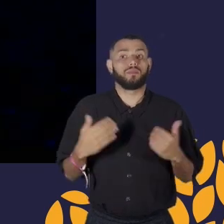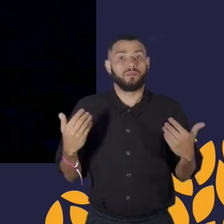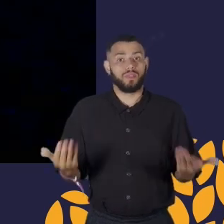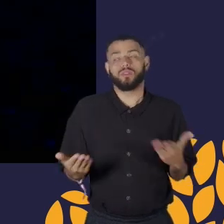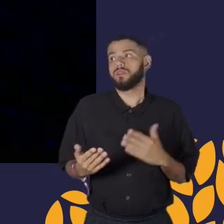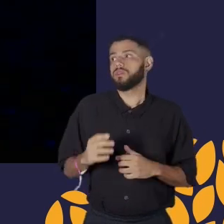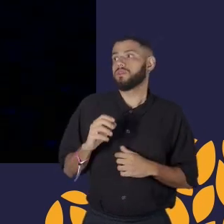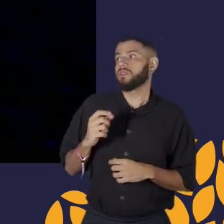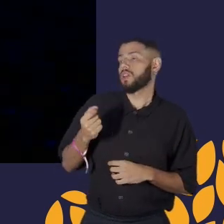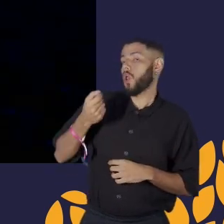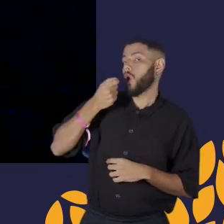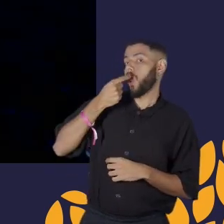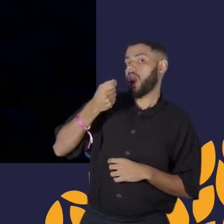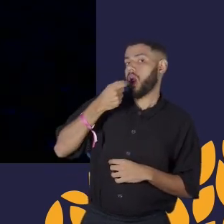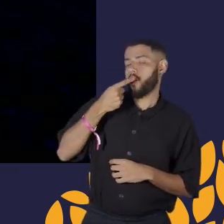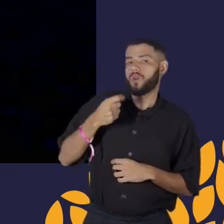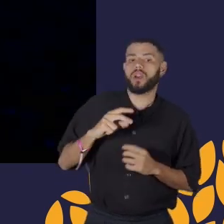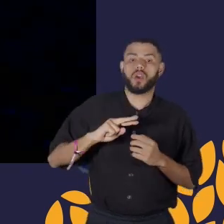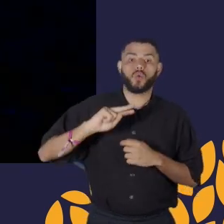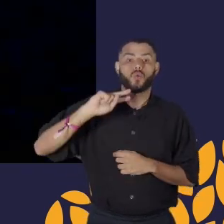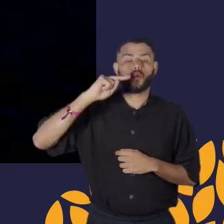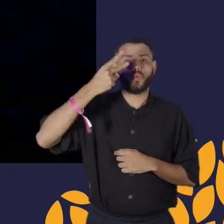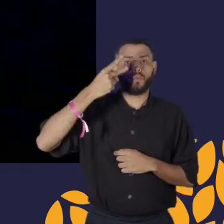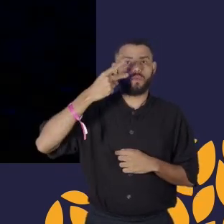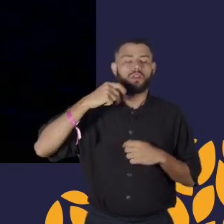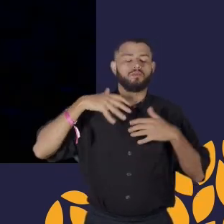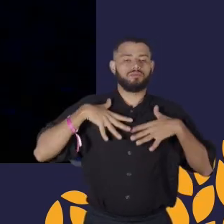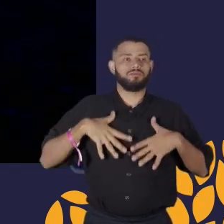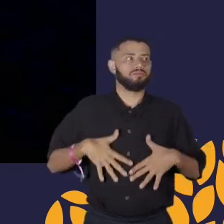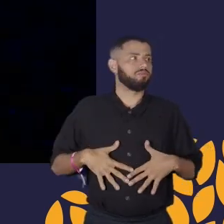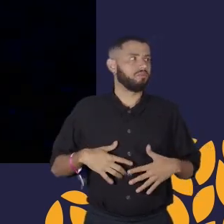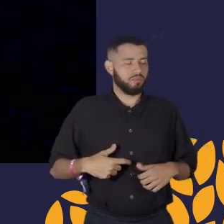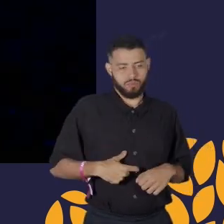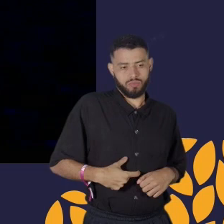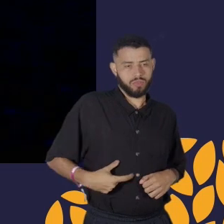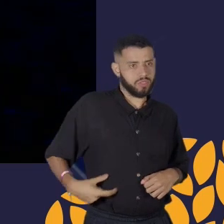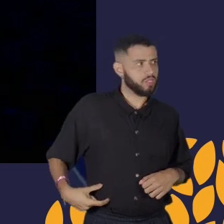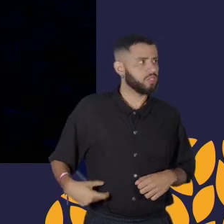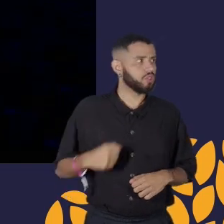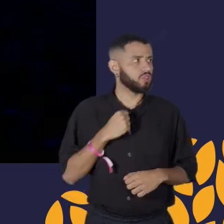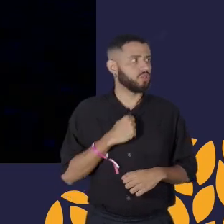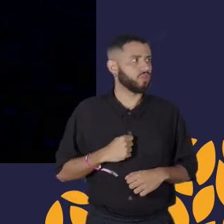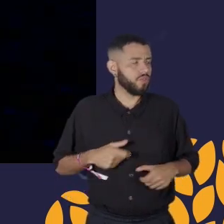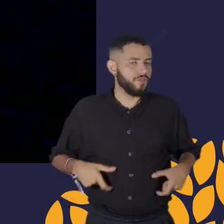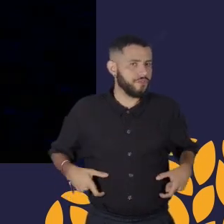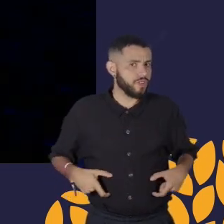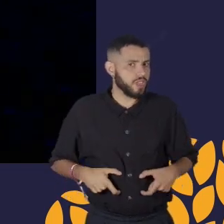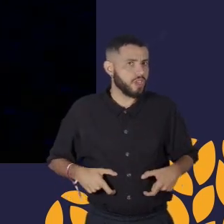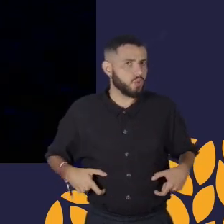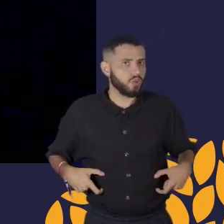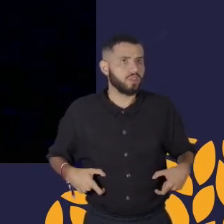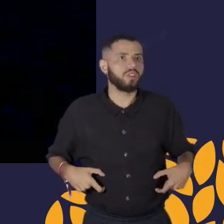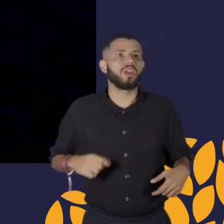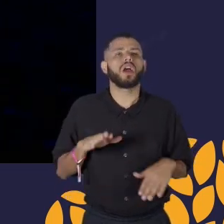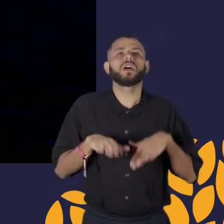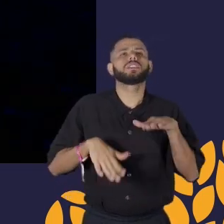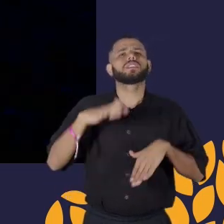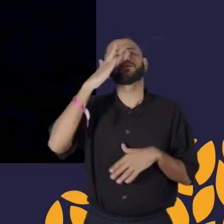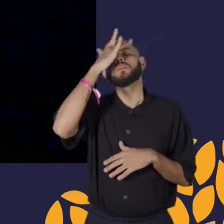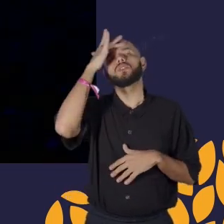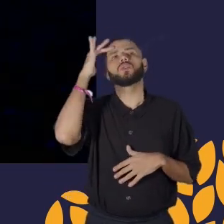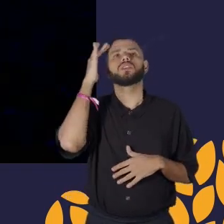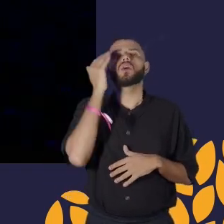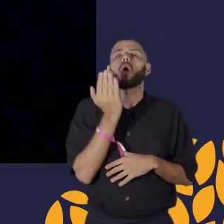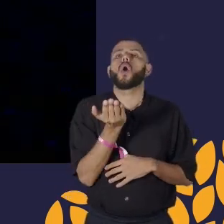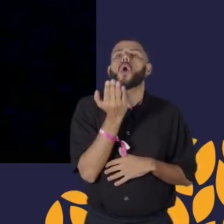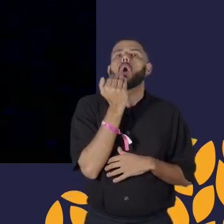oral, ela tem uma dupla metabolização, ela passa intestino, ela passa pelo fígado. Por isso que às vezes uma pessoa come